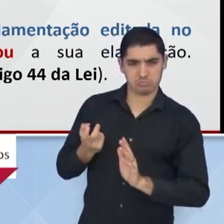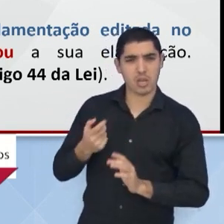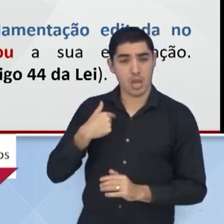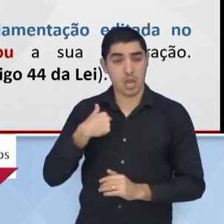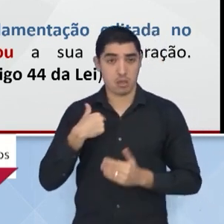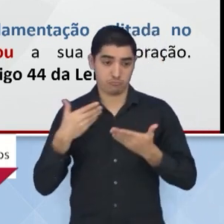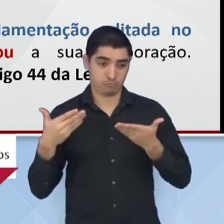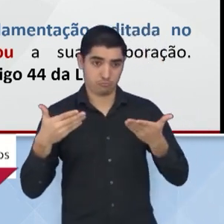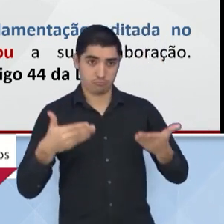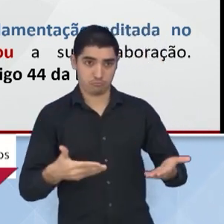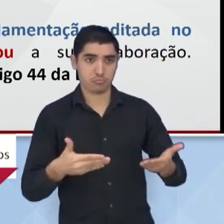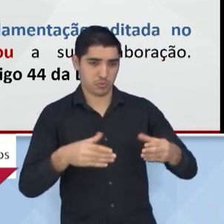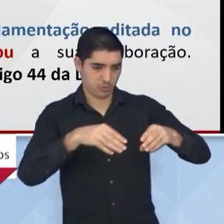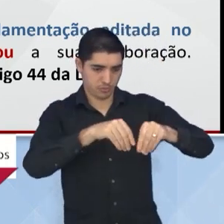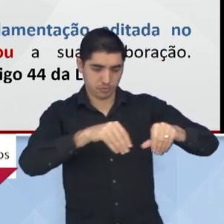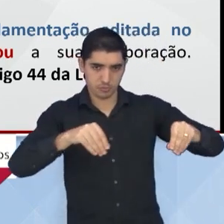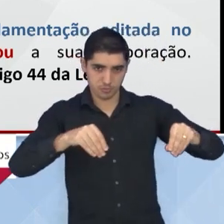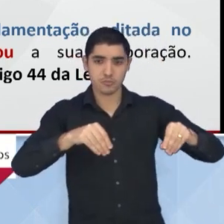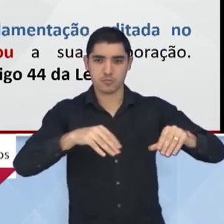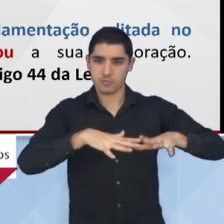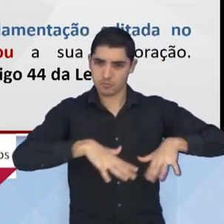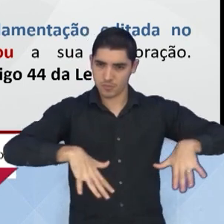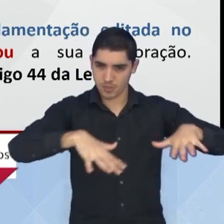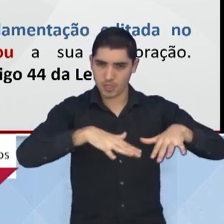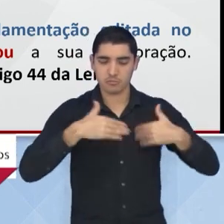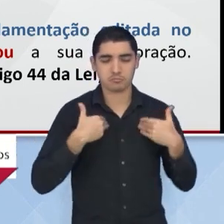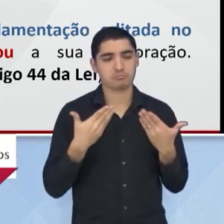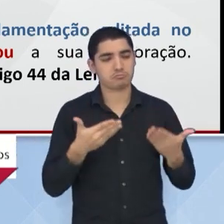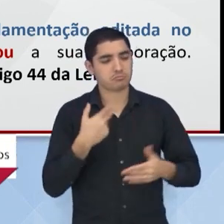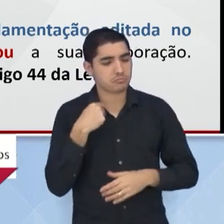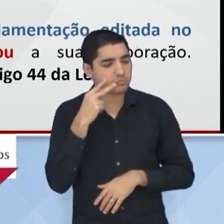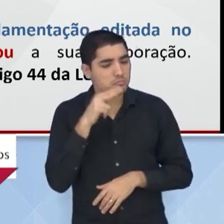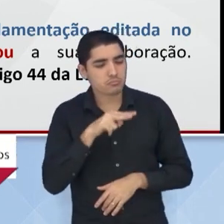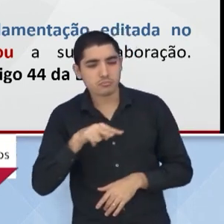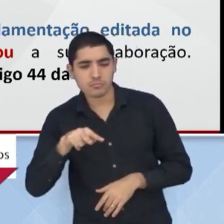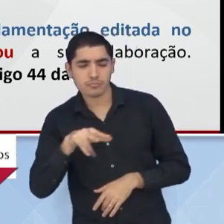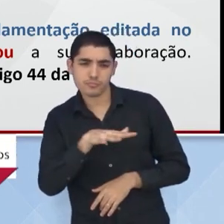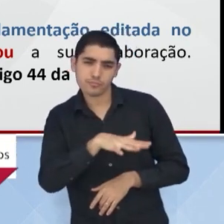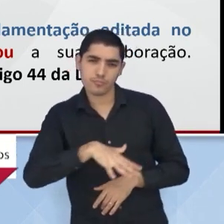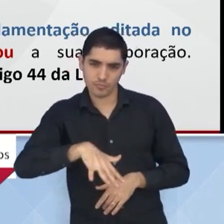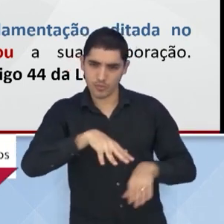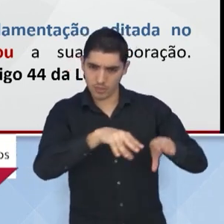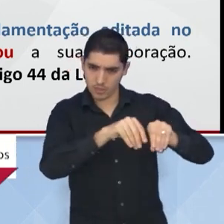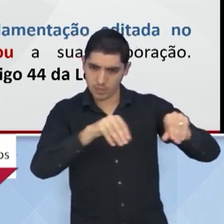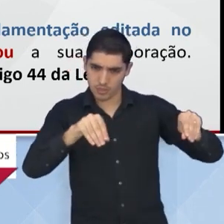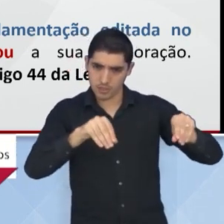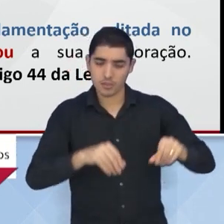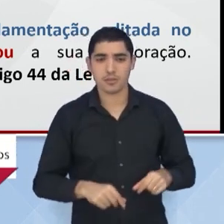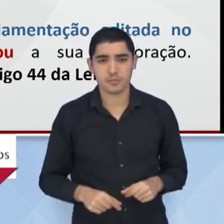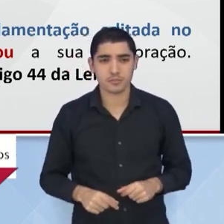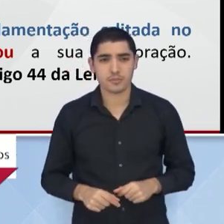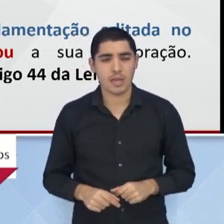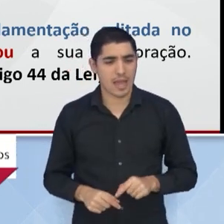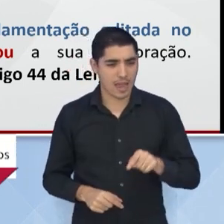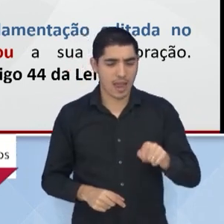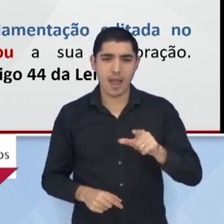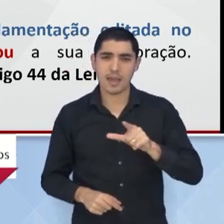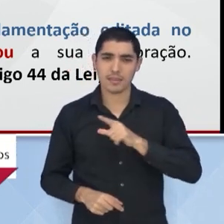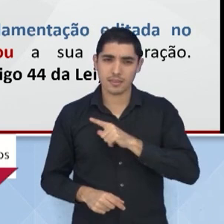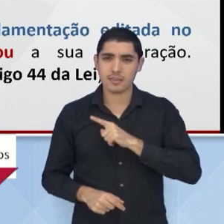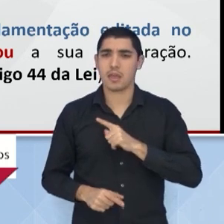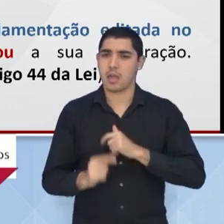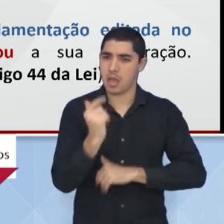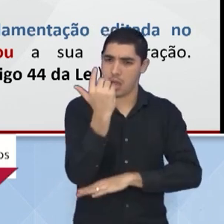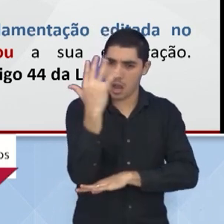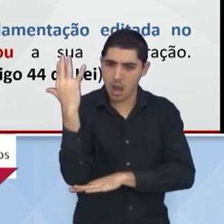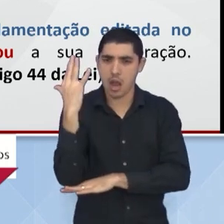obra ia começar a gente já fazia execução contratual e fui lá ver o terreno e o terreno tinha um um aclive tinha árvore